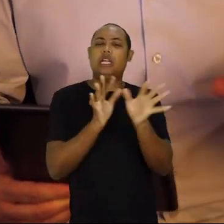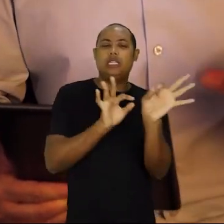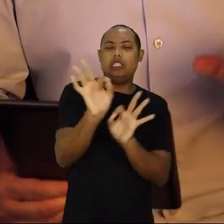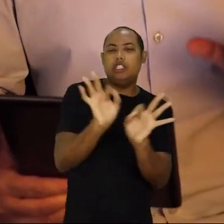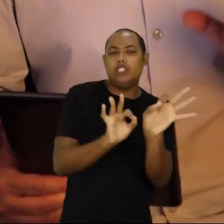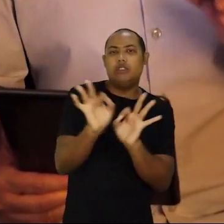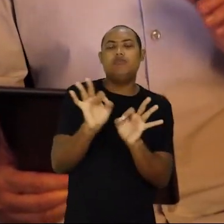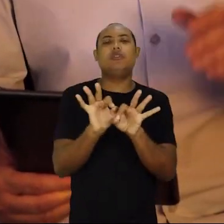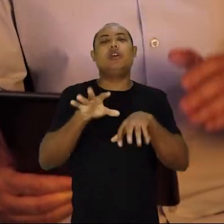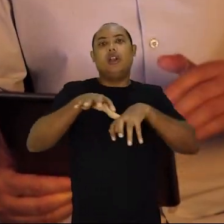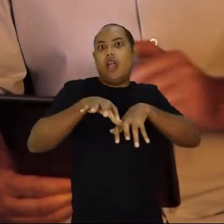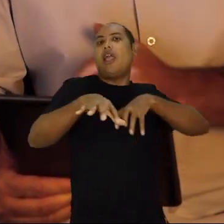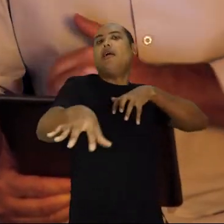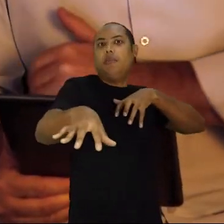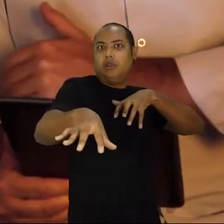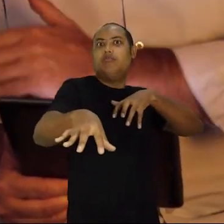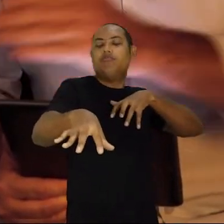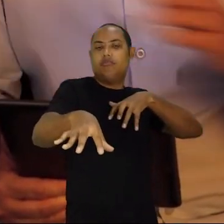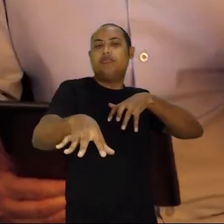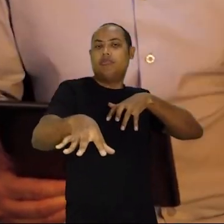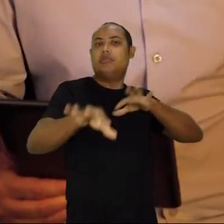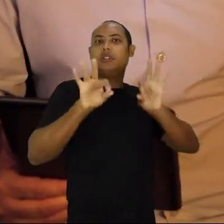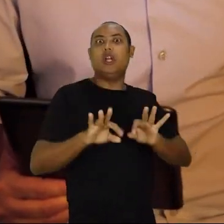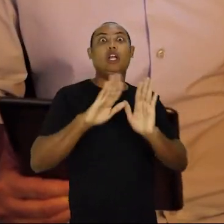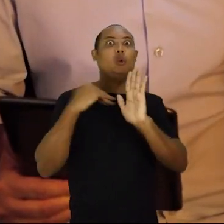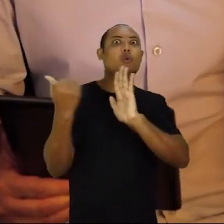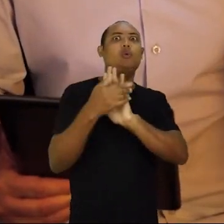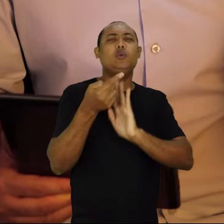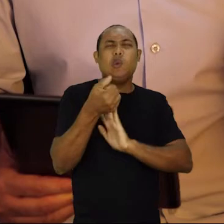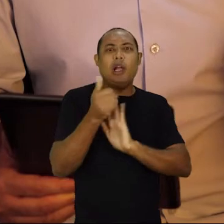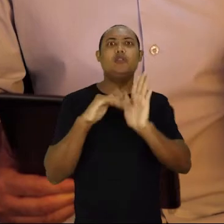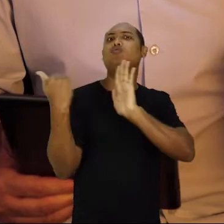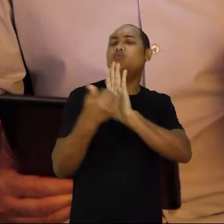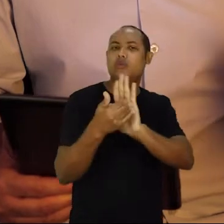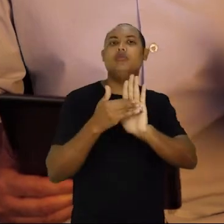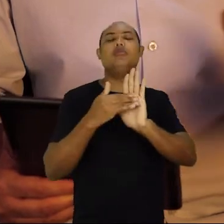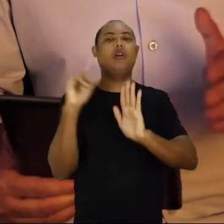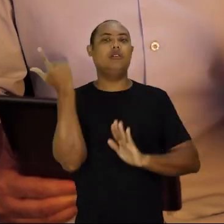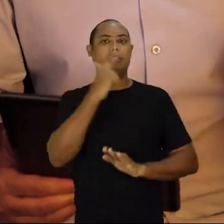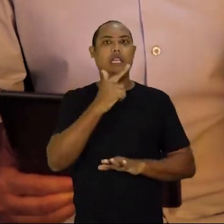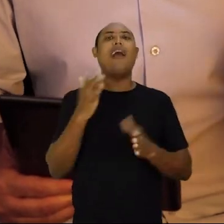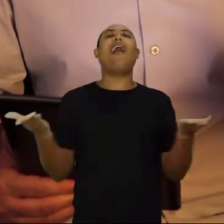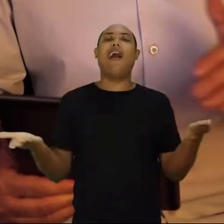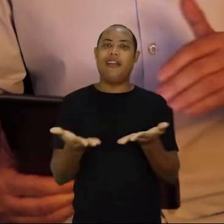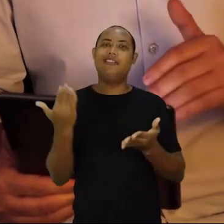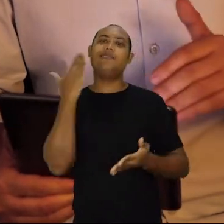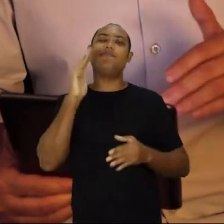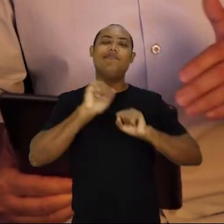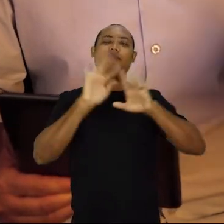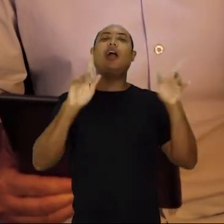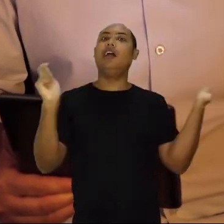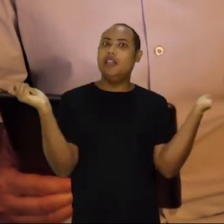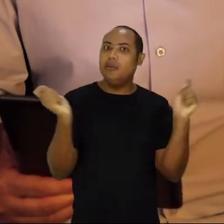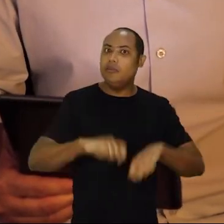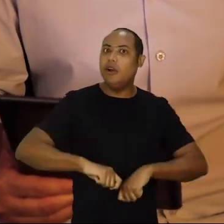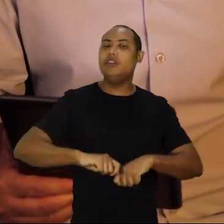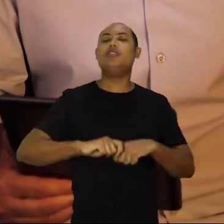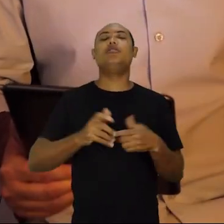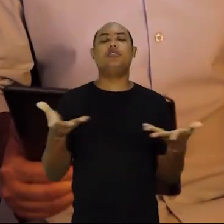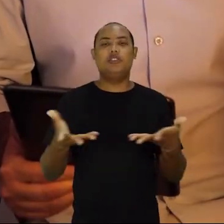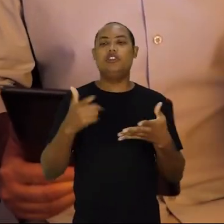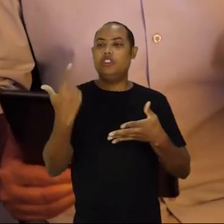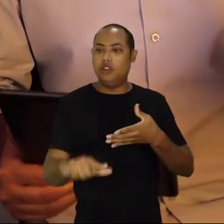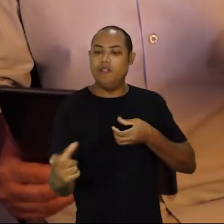precaução, orientando a realização das nossas atividades no formato remoto, na sua quase